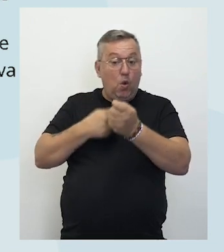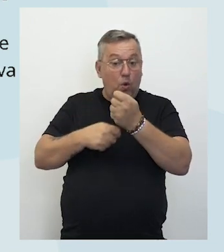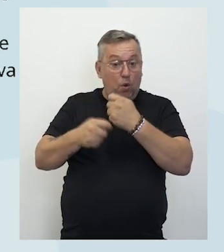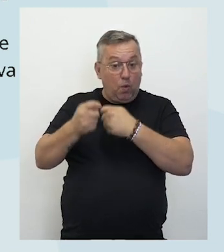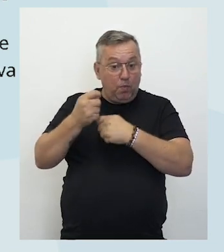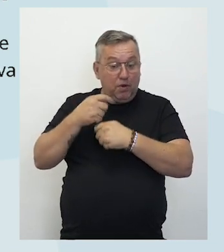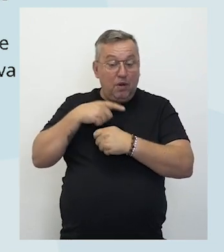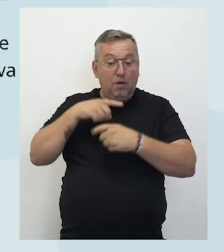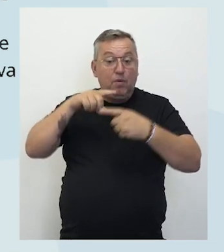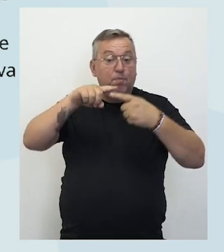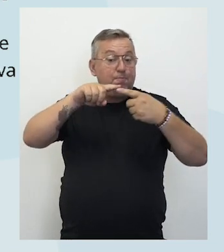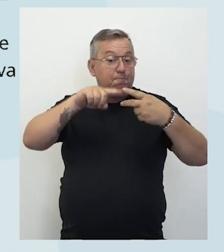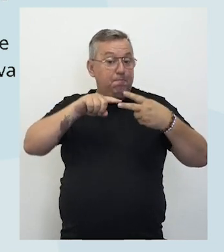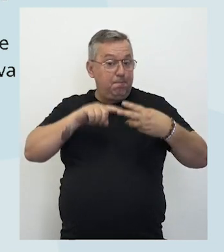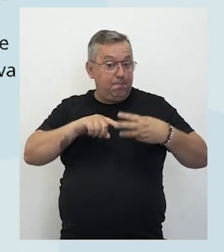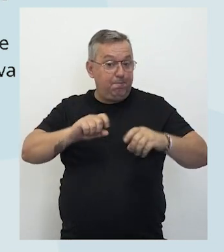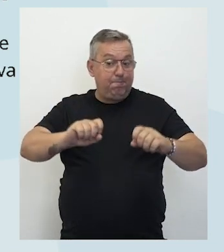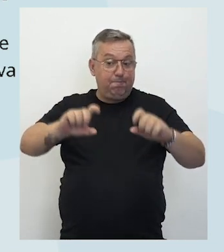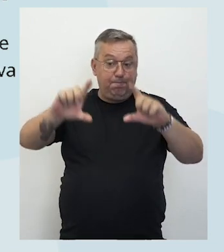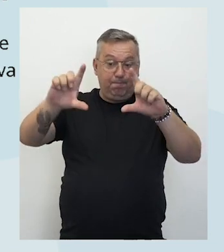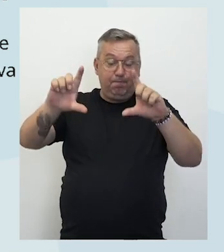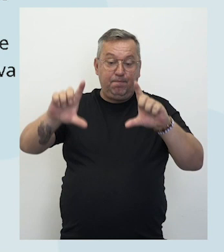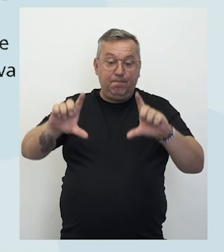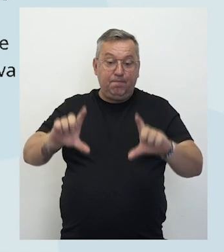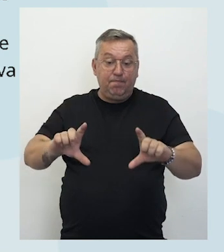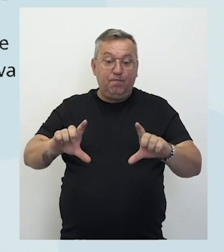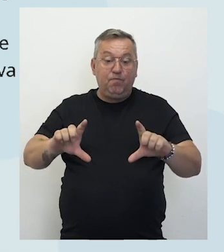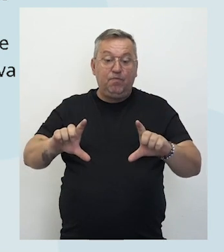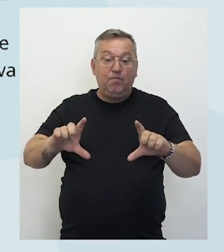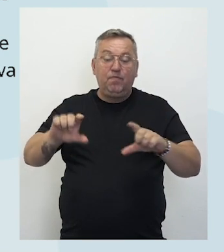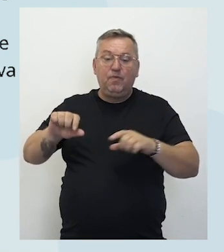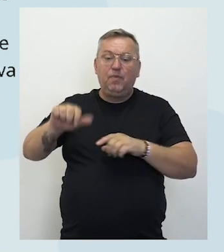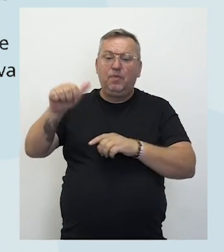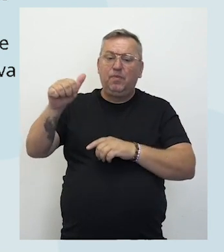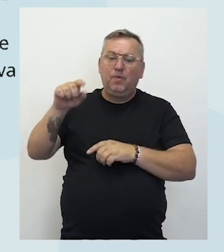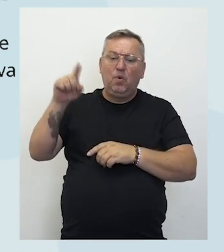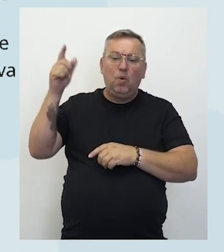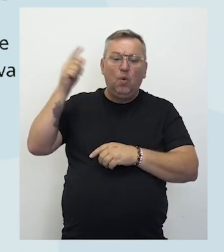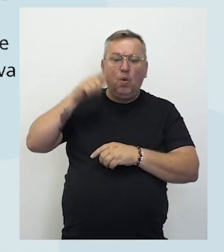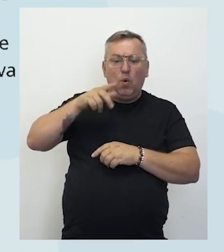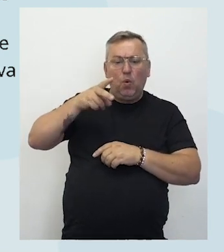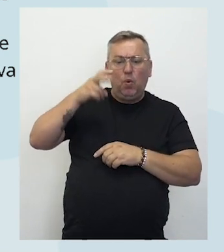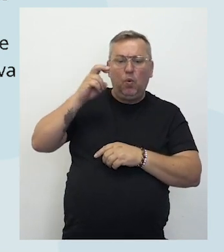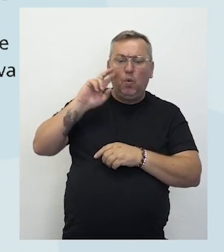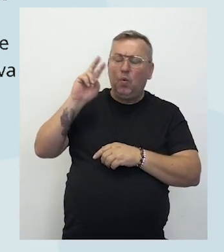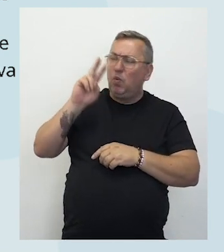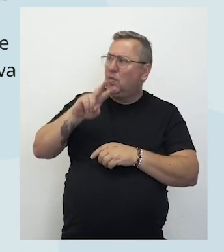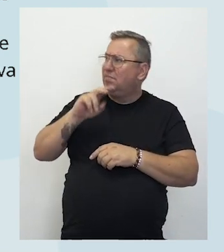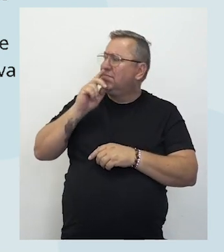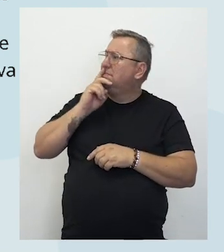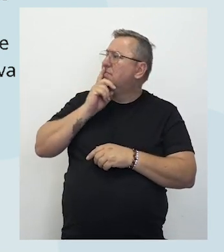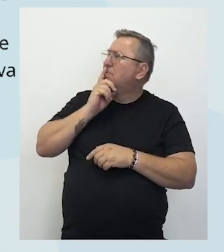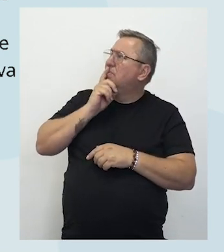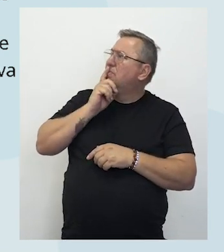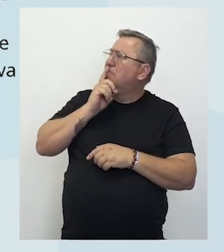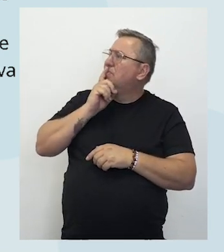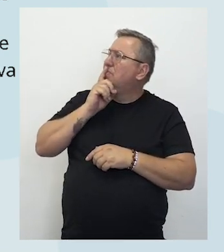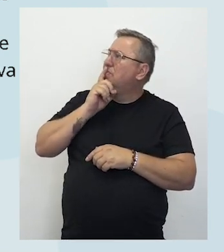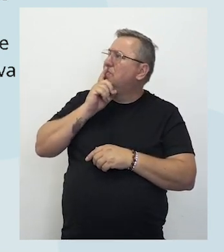tenho 3 imagens. A primeira imagem, né, o que eu consigo observar aí? Eu consigo observar